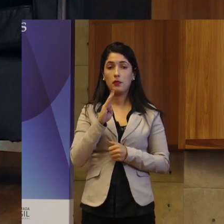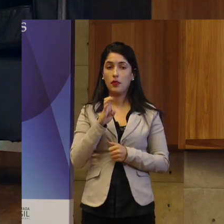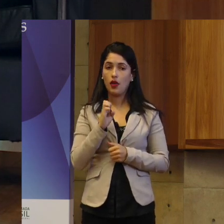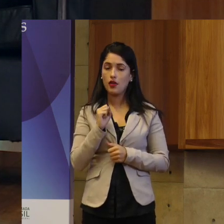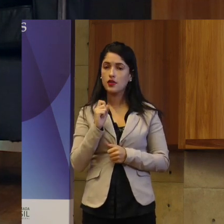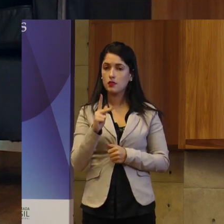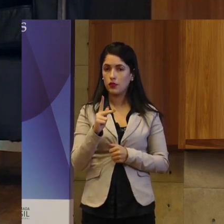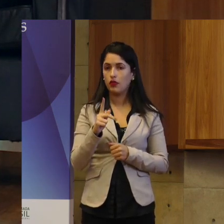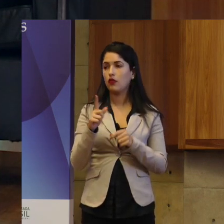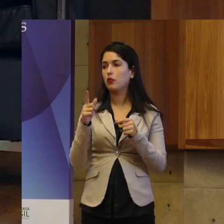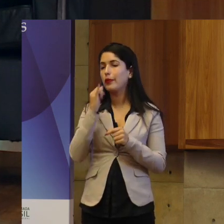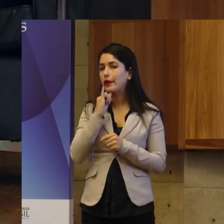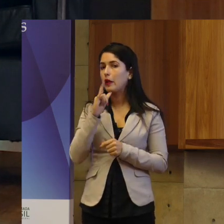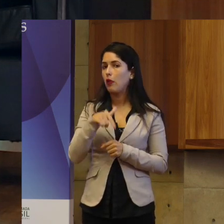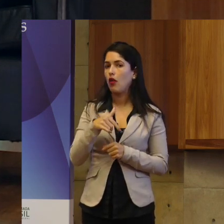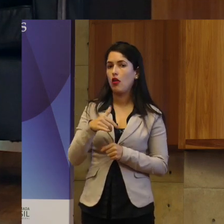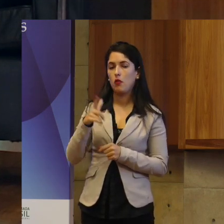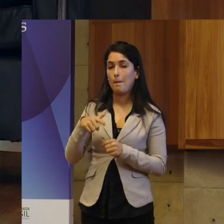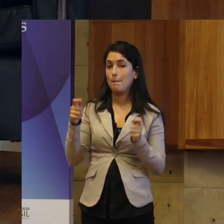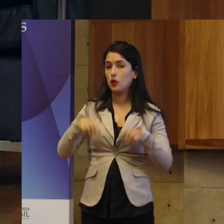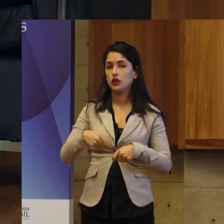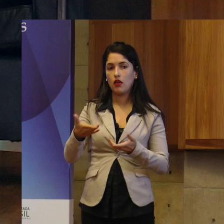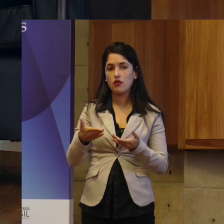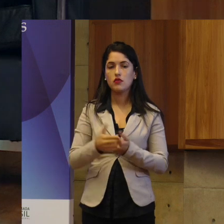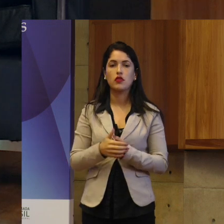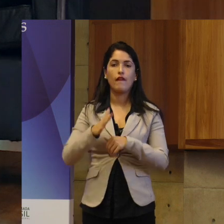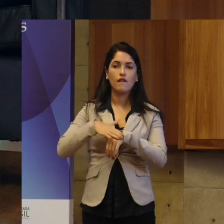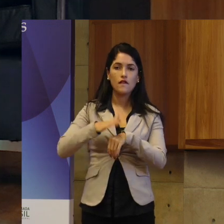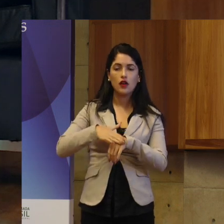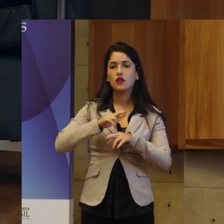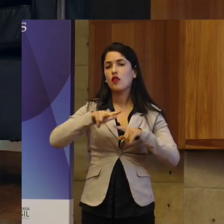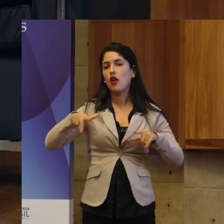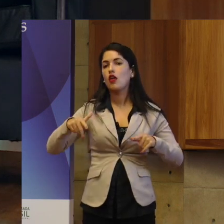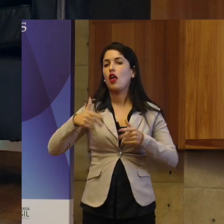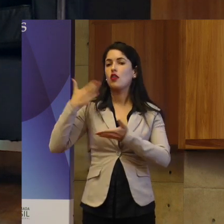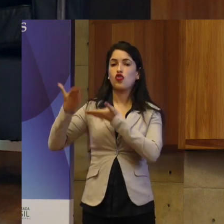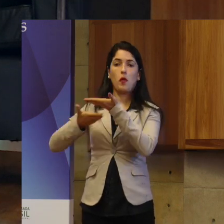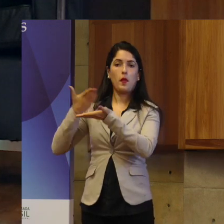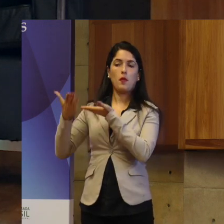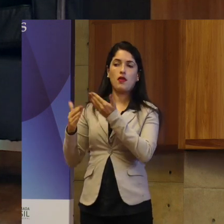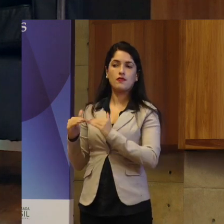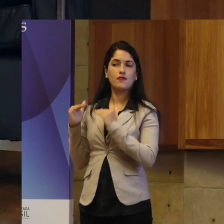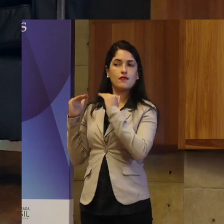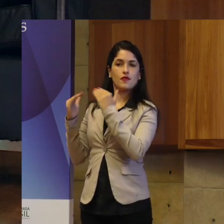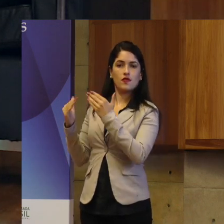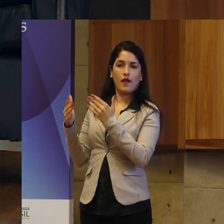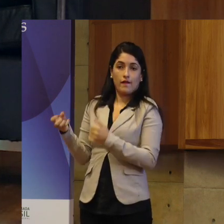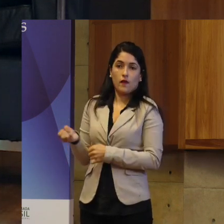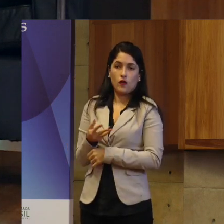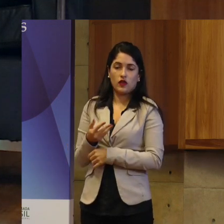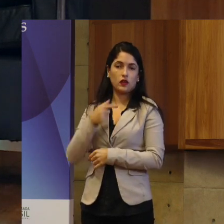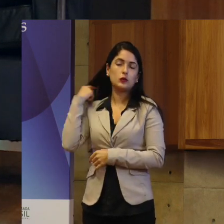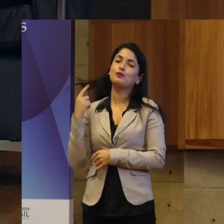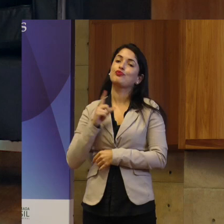que faz diplomacia, é um grande ator de diplomacia e inovação. Todas as FAPs reunidas na CONFAP, que a gente está querendo cada